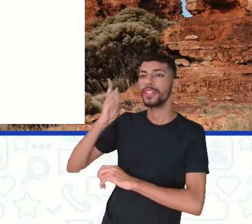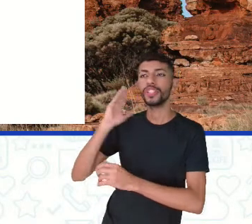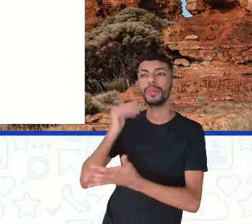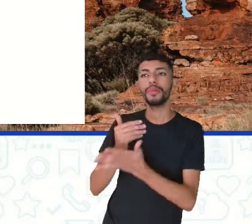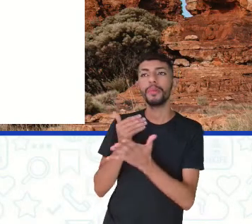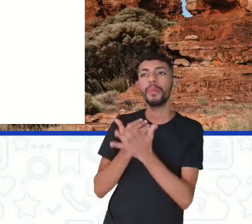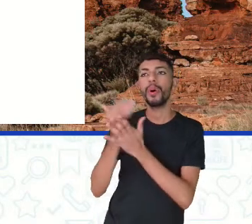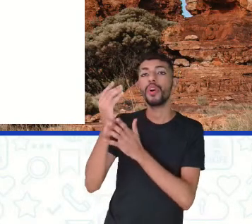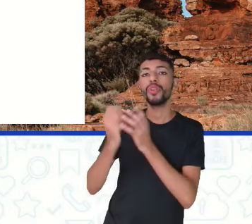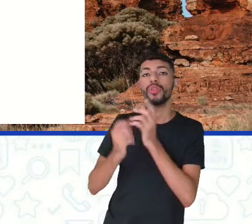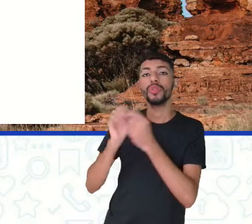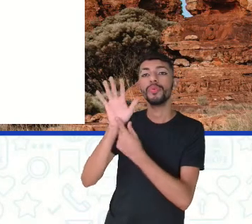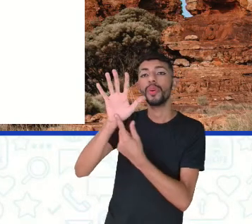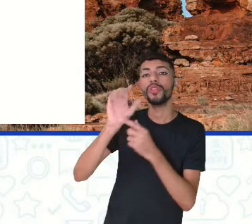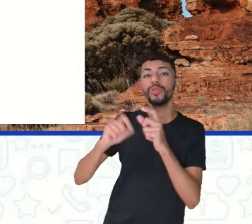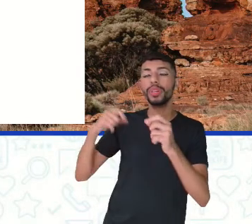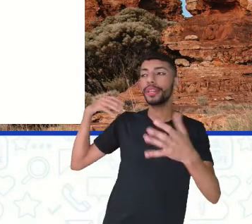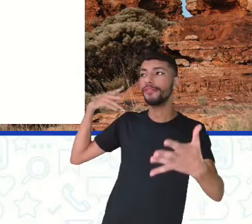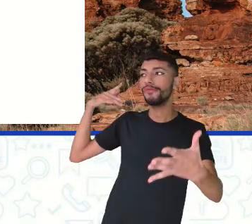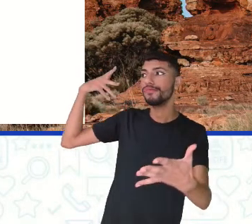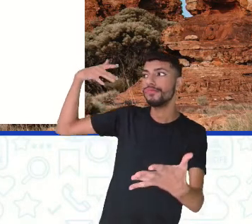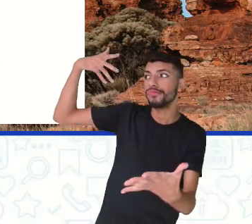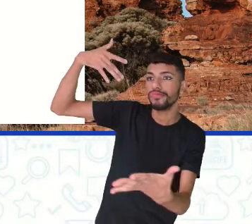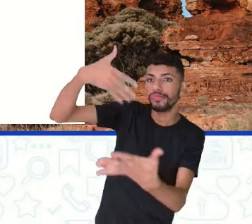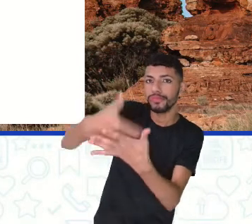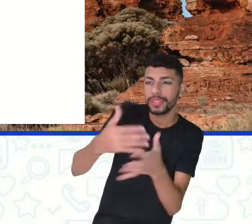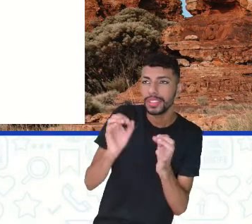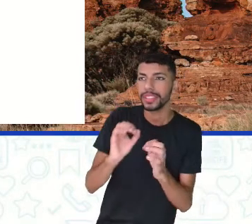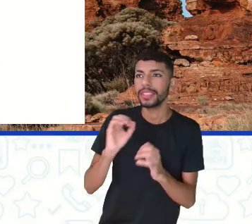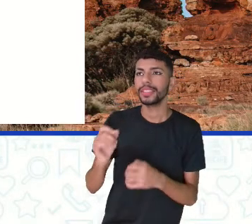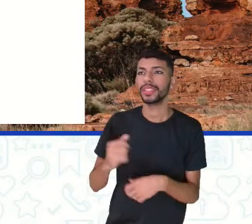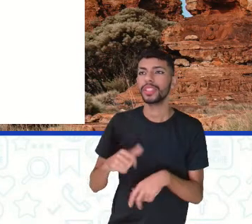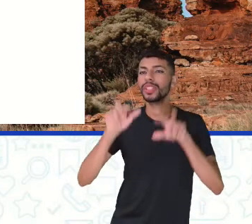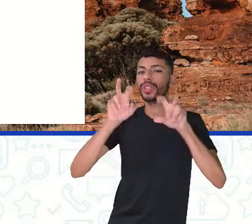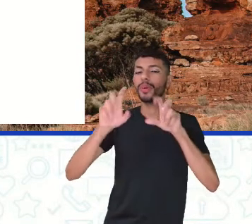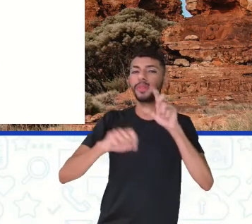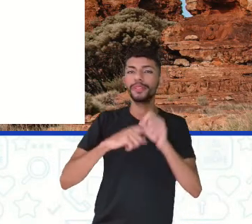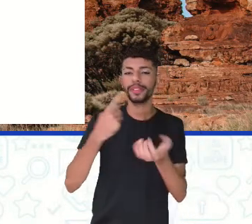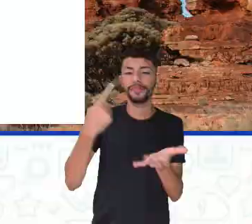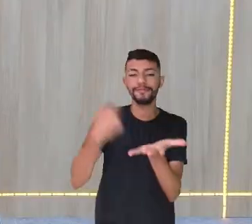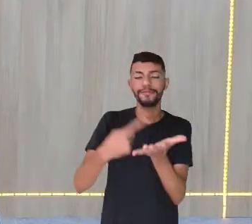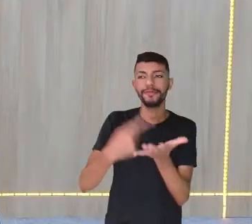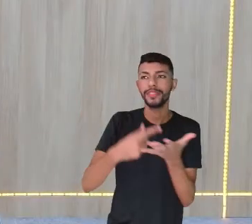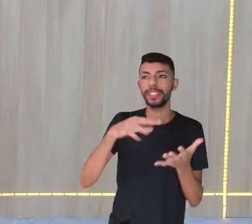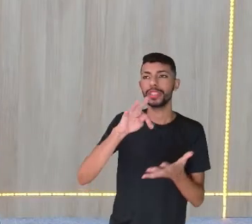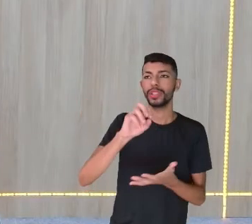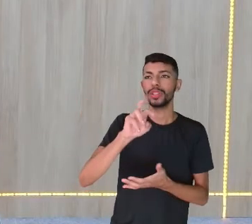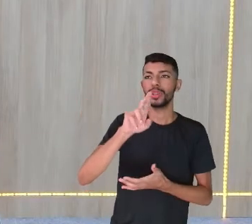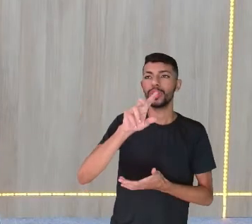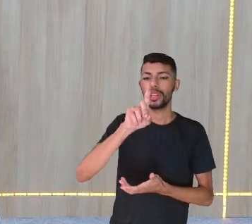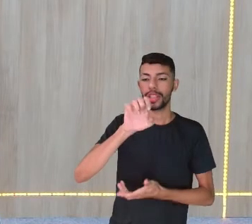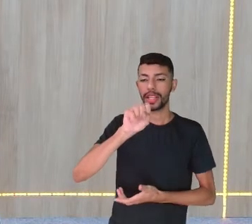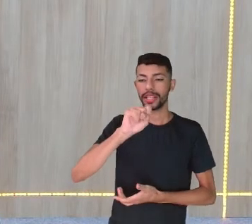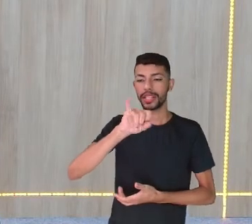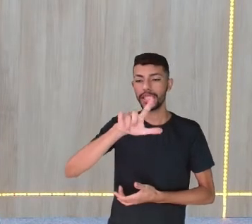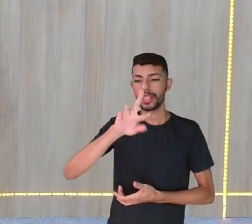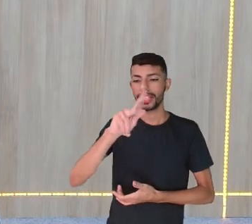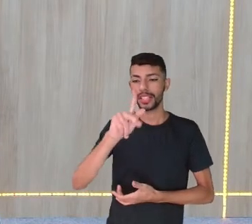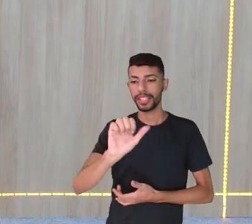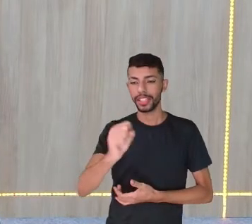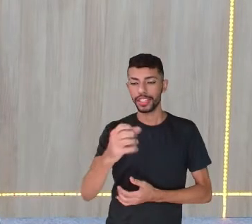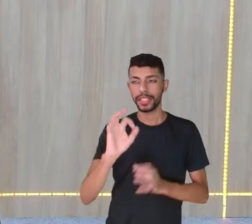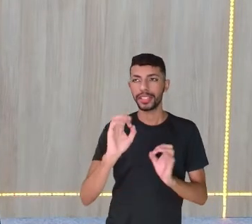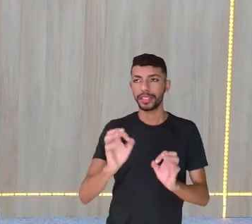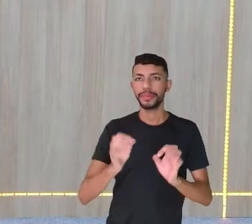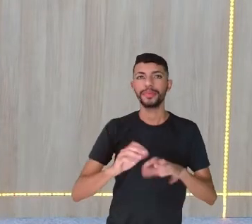trás, na questão da formatação do Tratado de Tordesilhas, dividindo, né, as